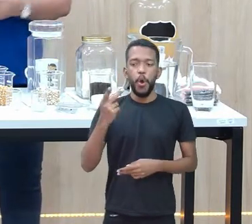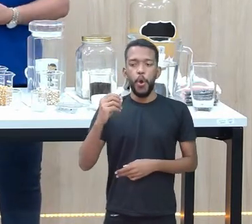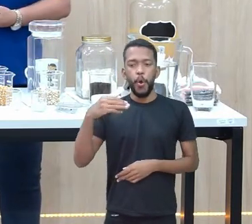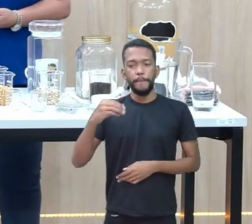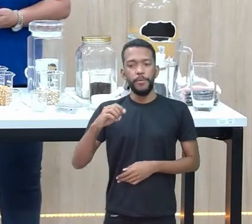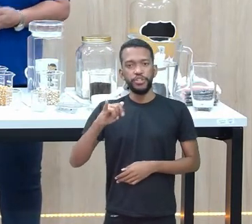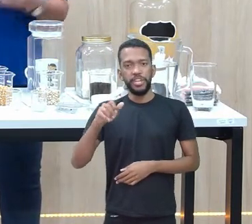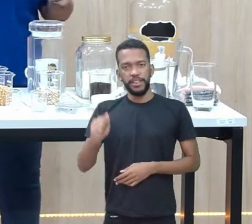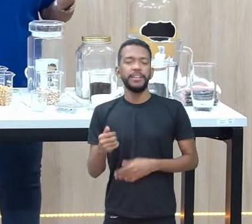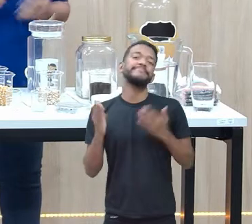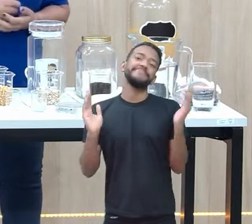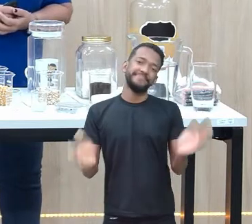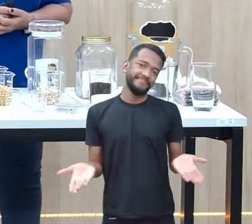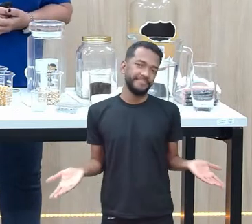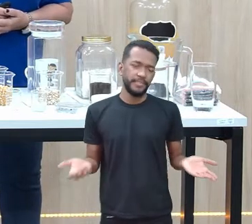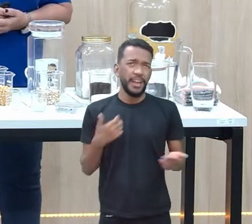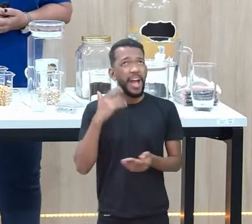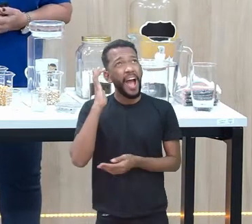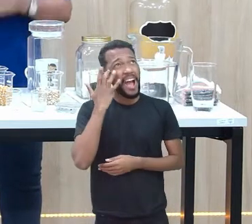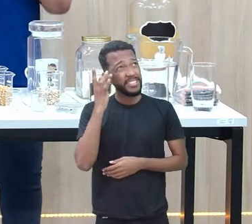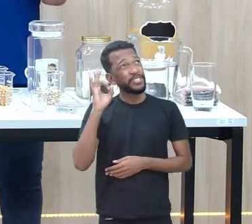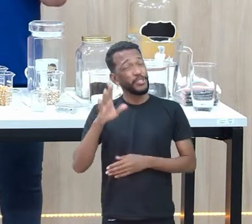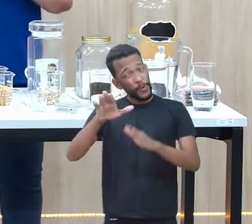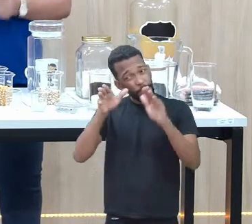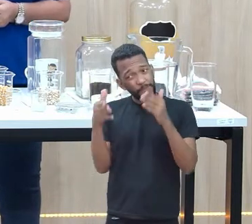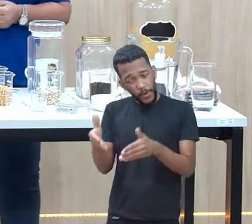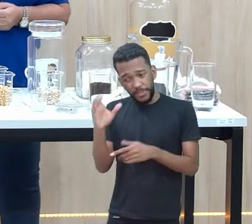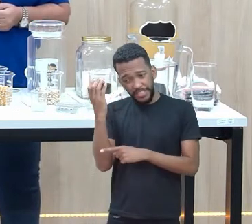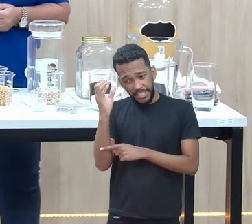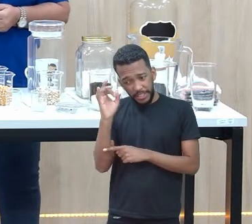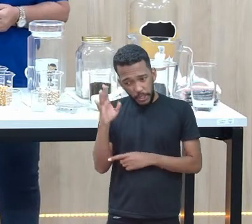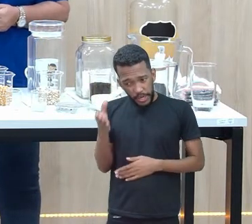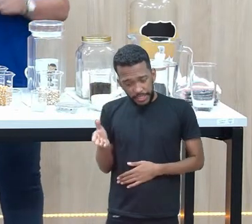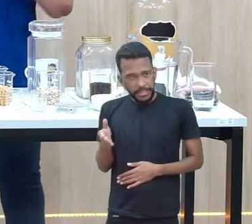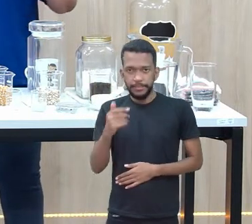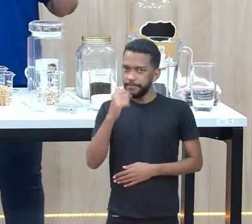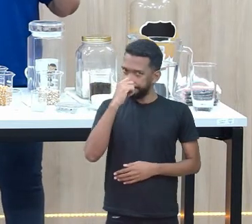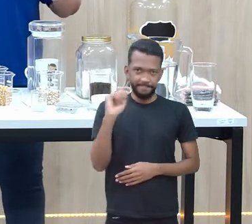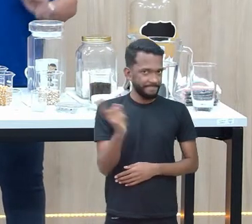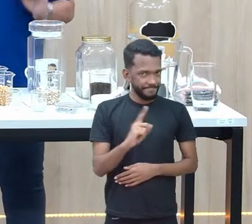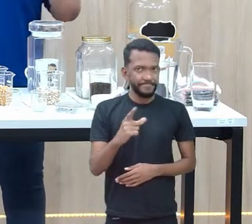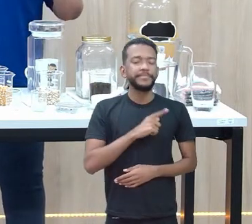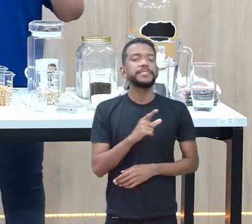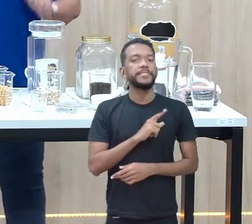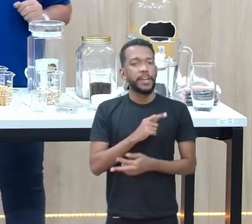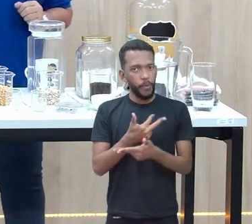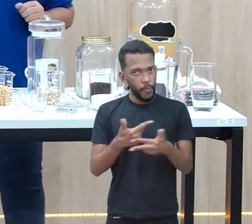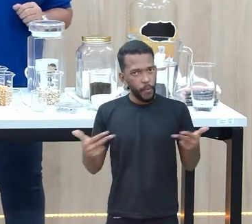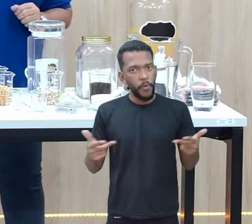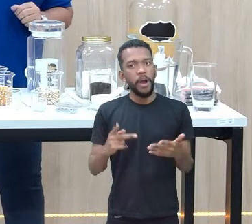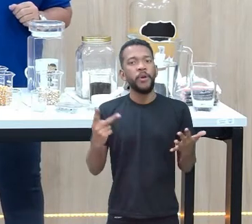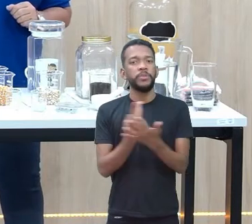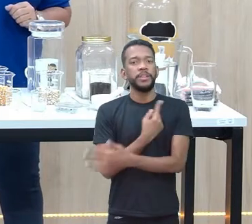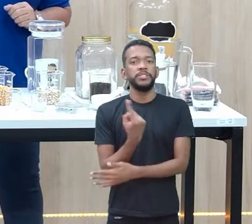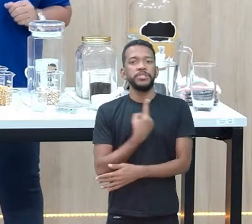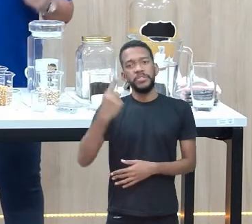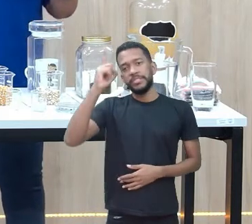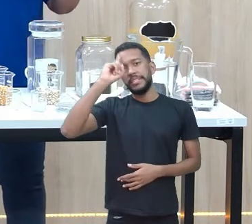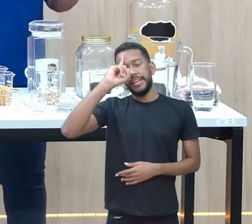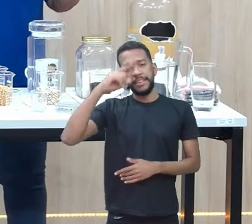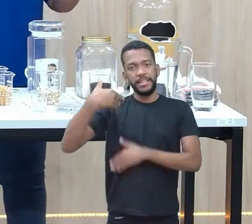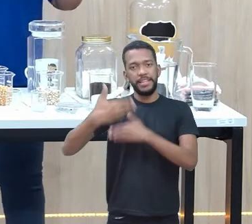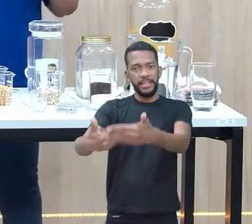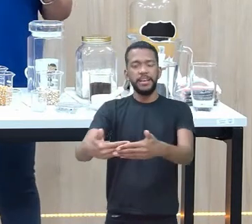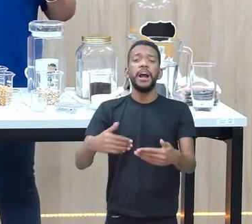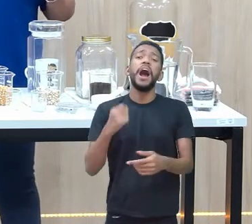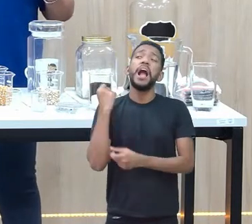estou aprendendo? Será que é só para ciências? Vocês vão ver hoje que não. Tem muita coisa aqui que acontece no nosso dia a dia. E às vezes a